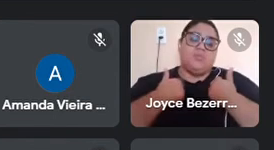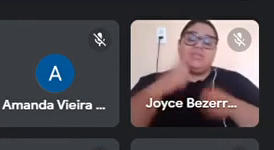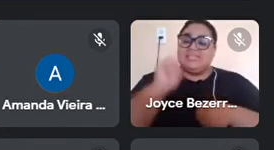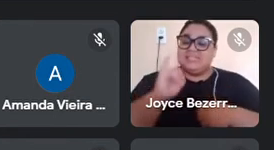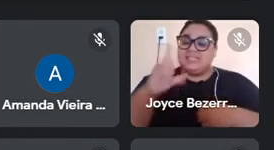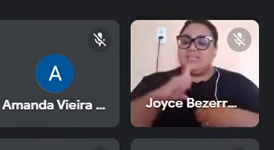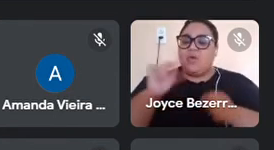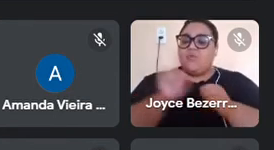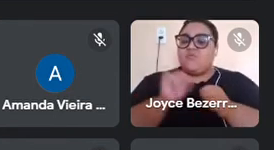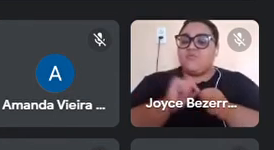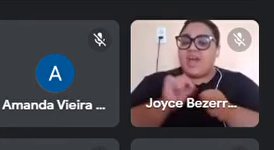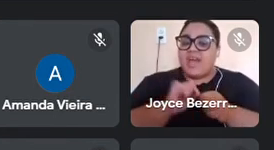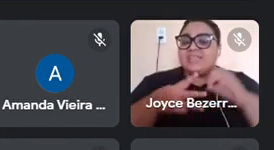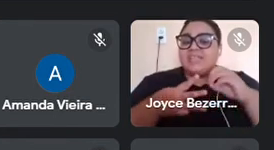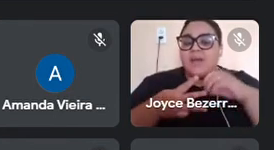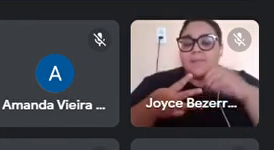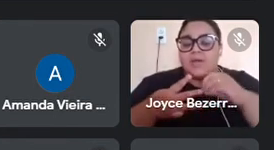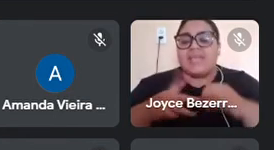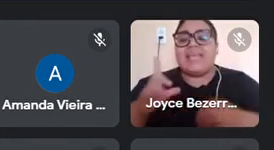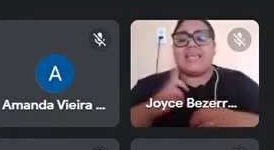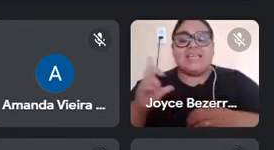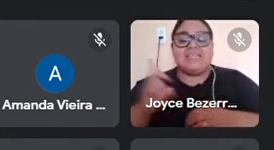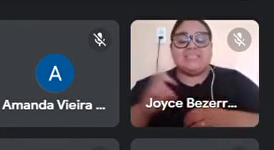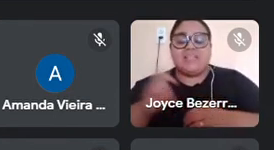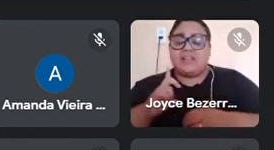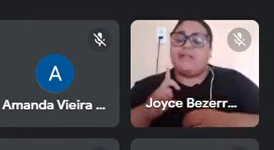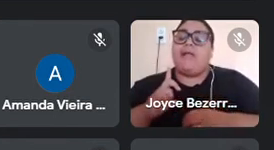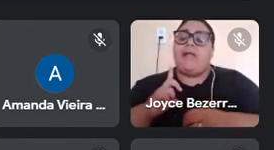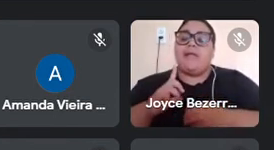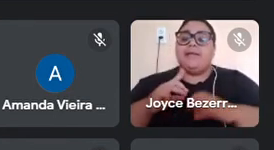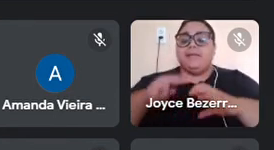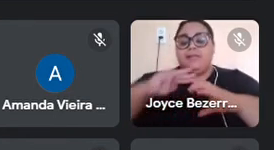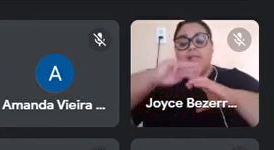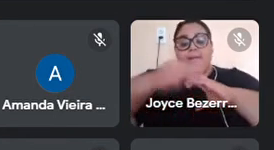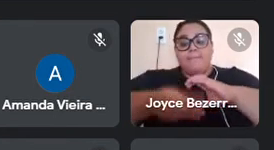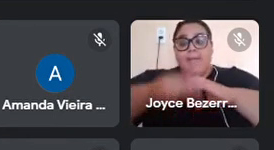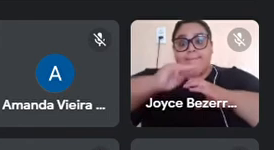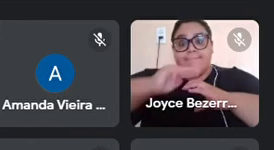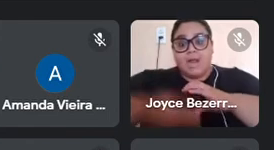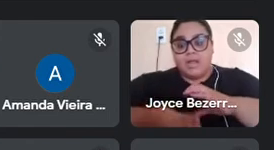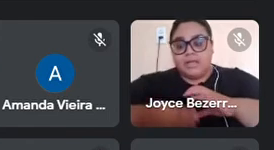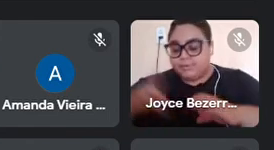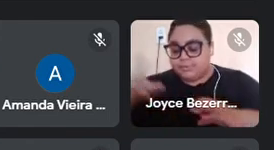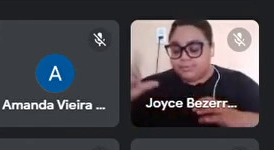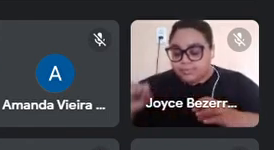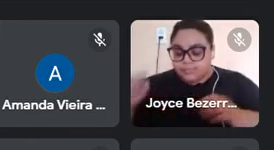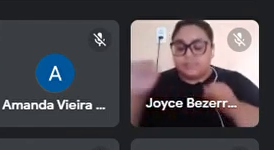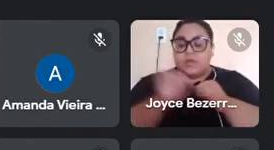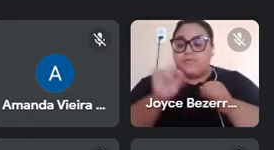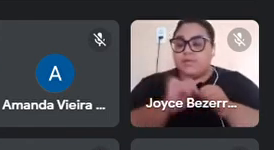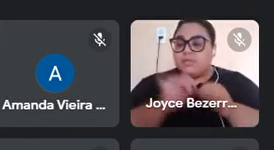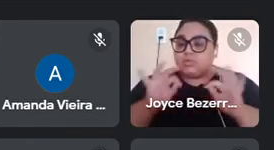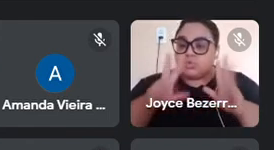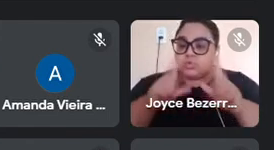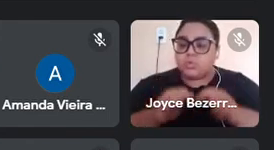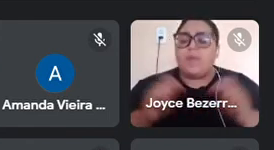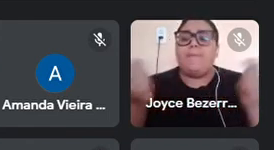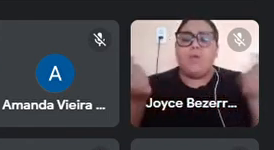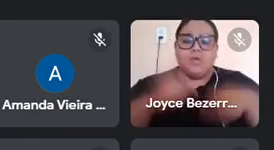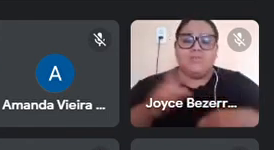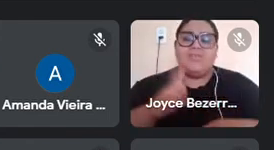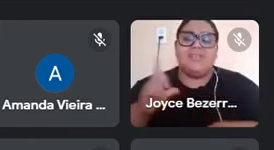das moléculas que tem na membrana do micro-organismo, quando eu produzir todos, secretar todos esses anticorpos, eu vou ter uma ação muito